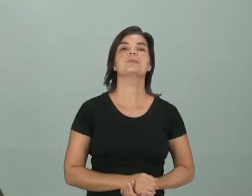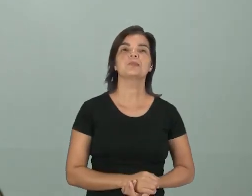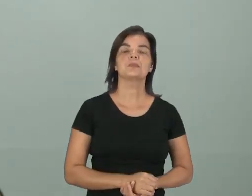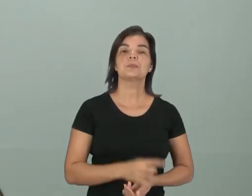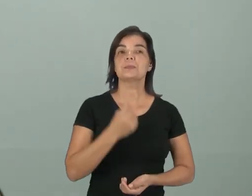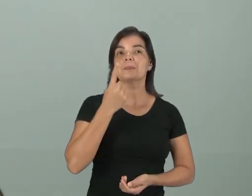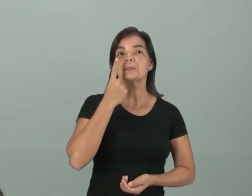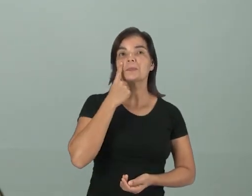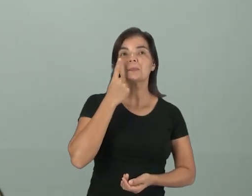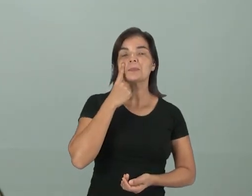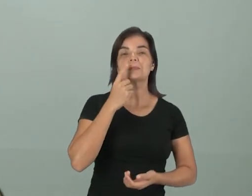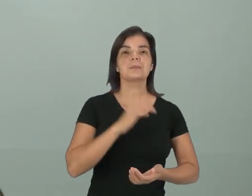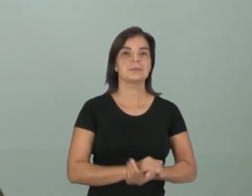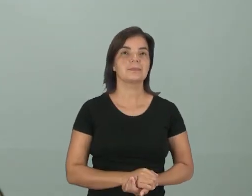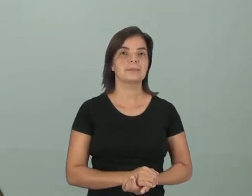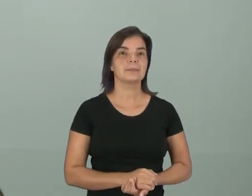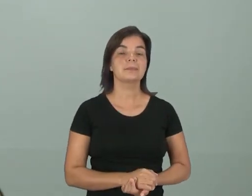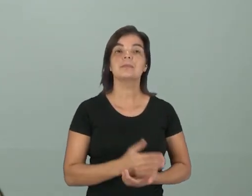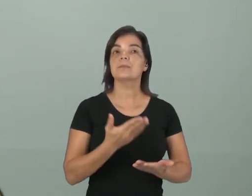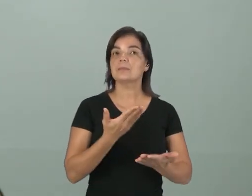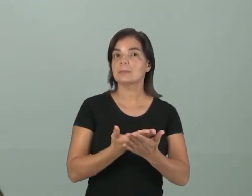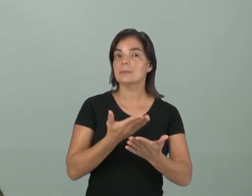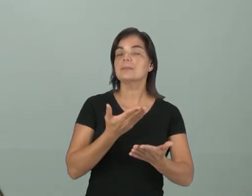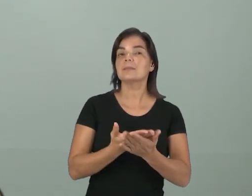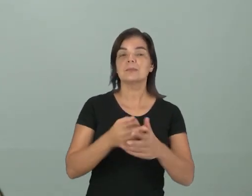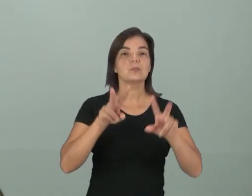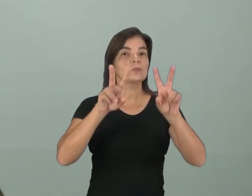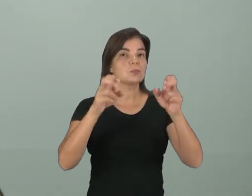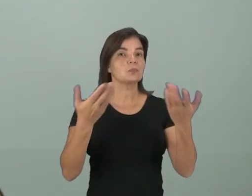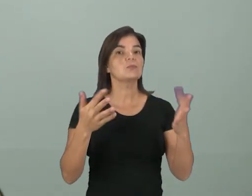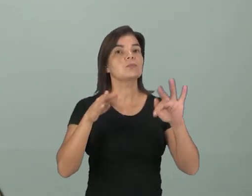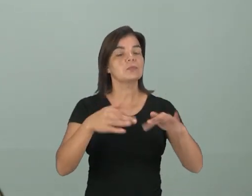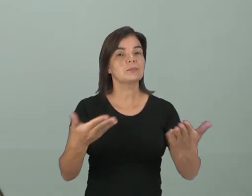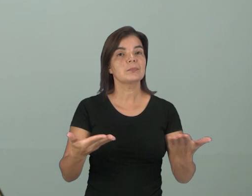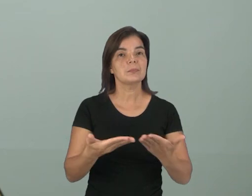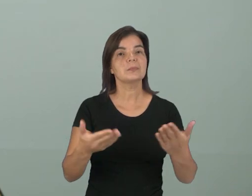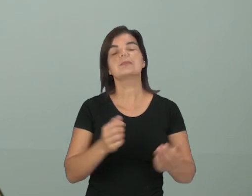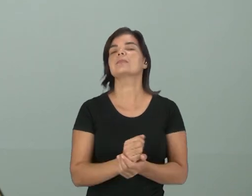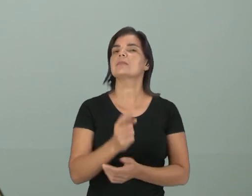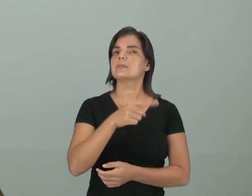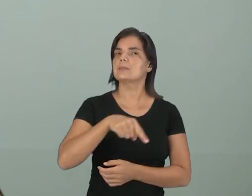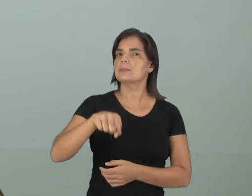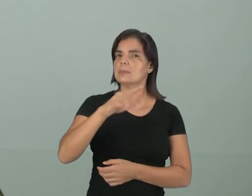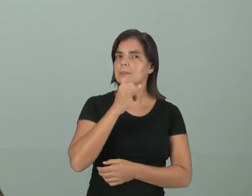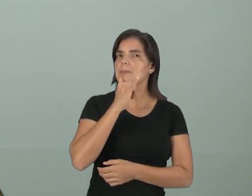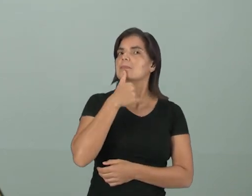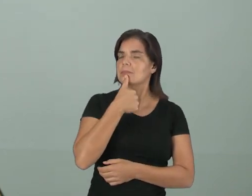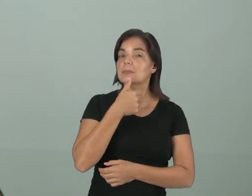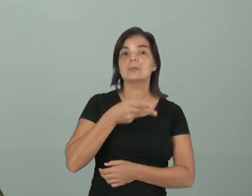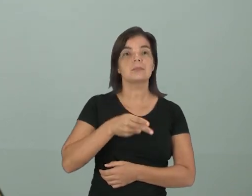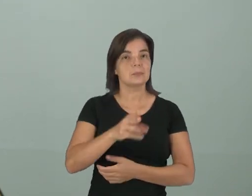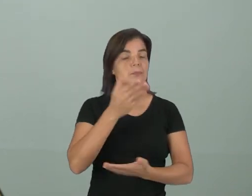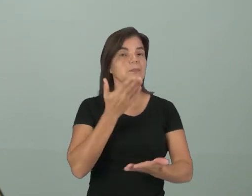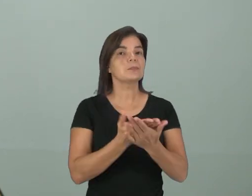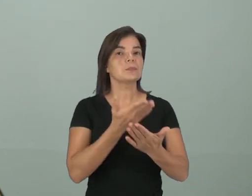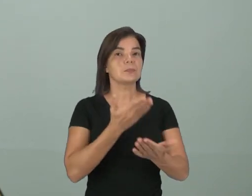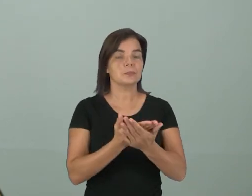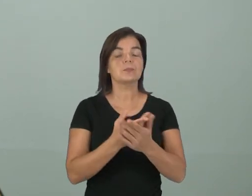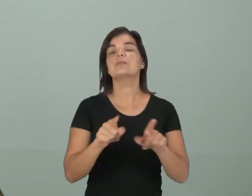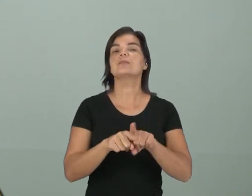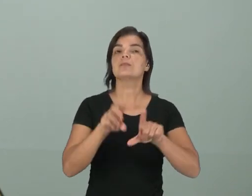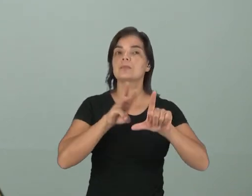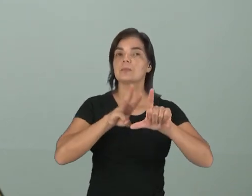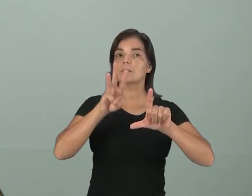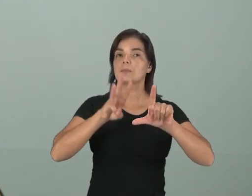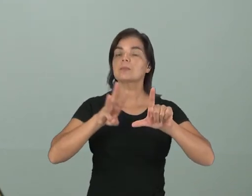Olha só que legal! E a nossa aventura sobre esse assunto se encerra aqui. Mas não fique triste, você pode continuar estudando. É só